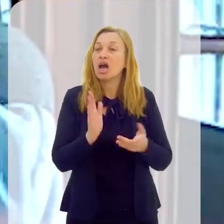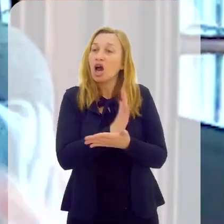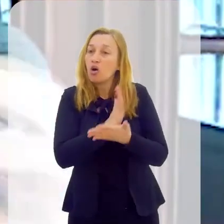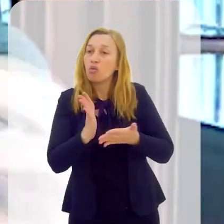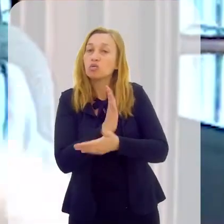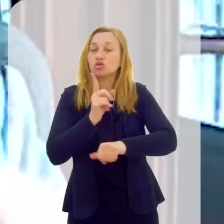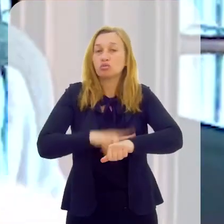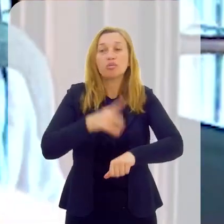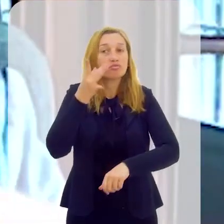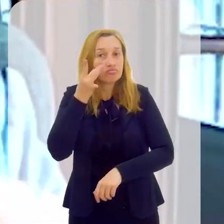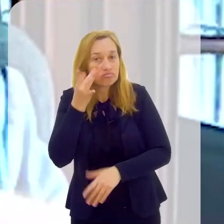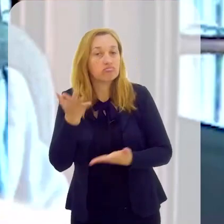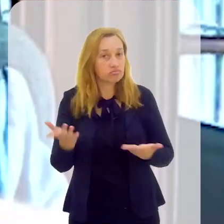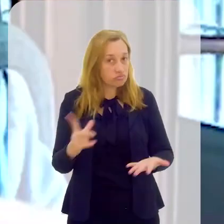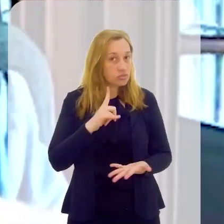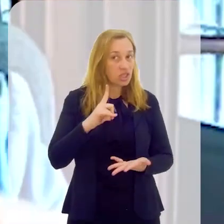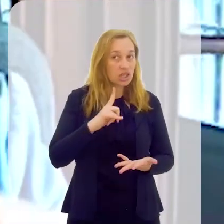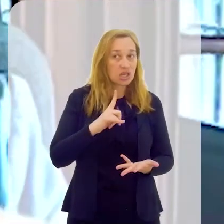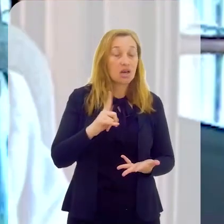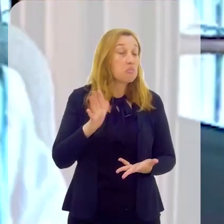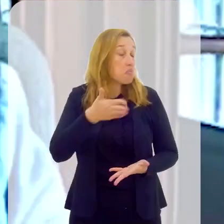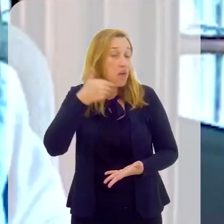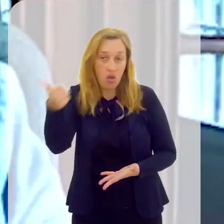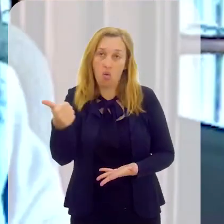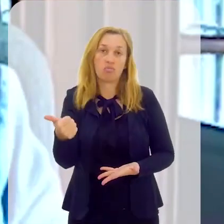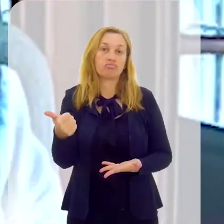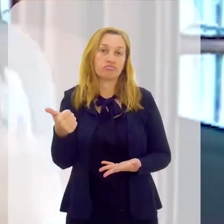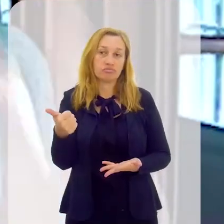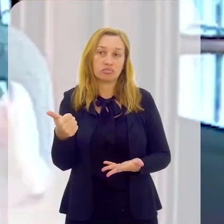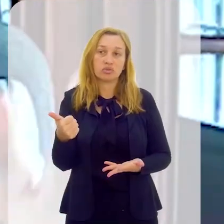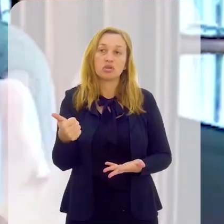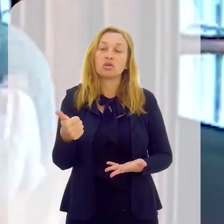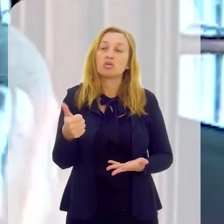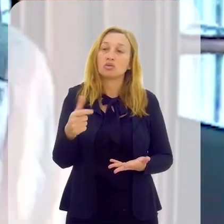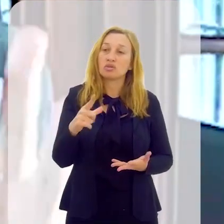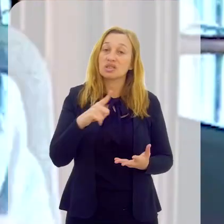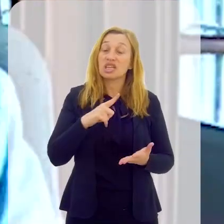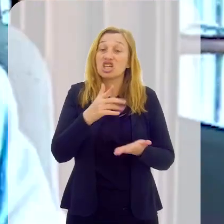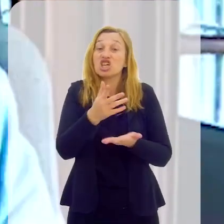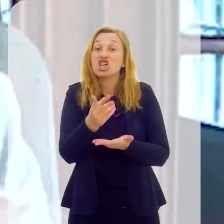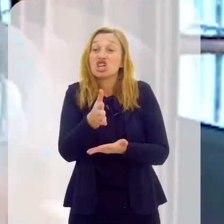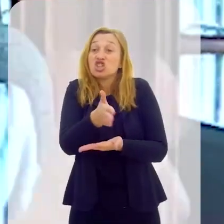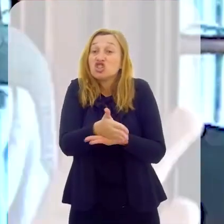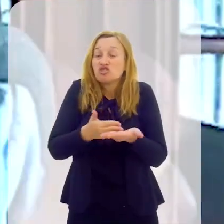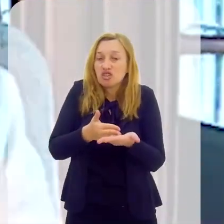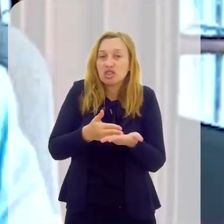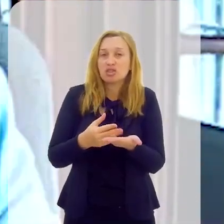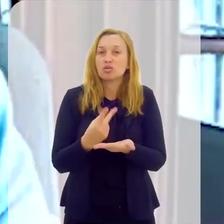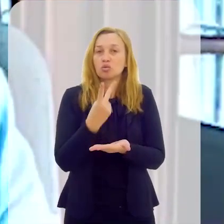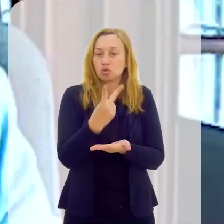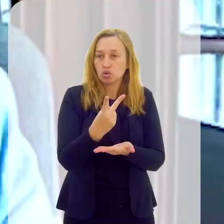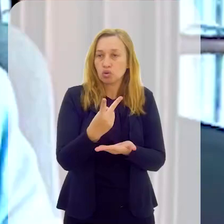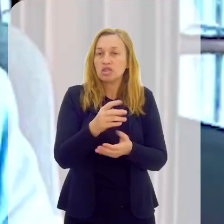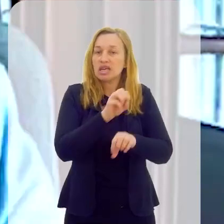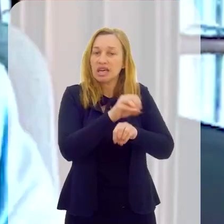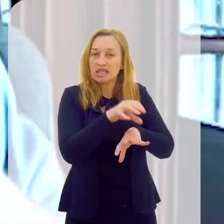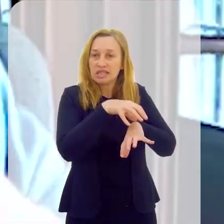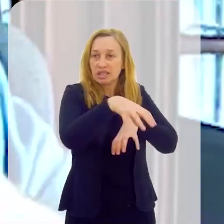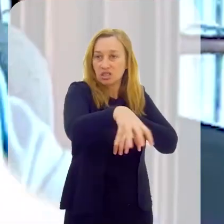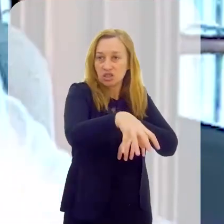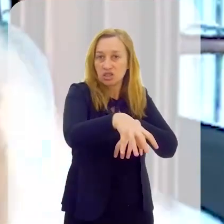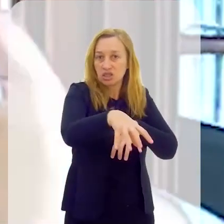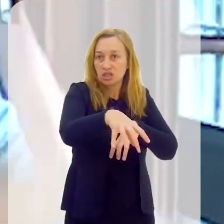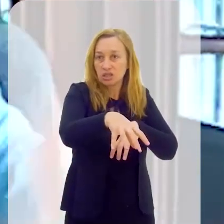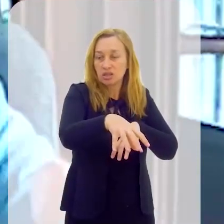também temos alguns momentos presenciais, que é a melhor fórmula, é quando você conjuga as duas coisas,